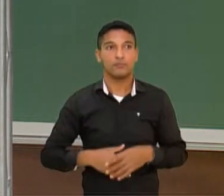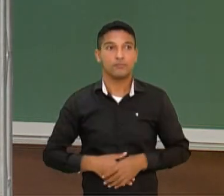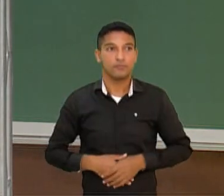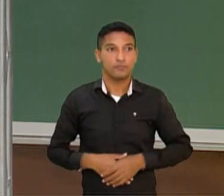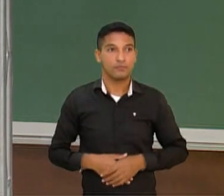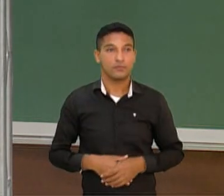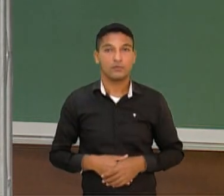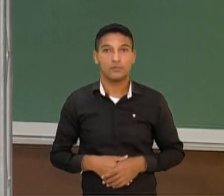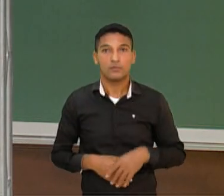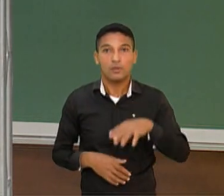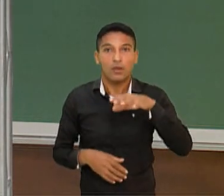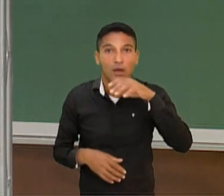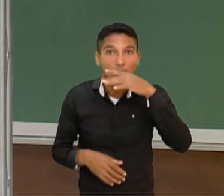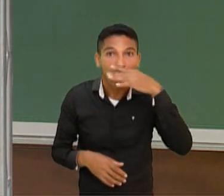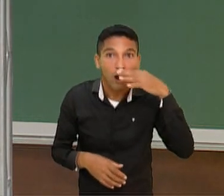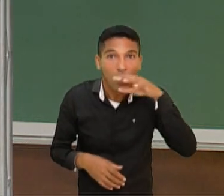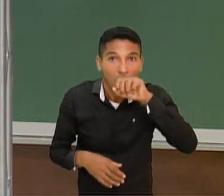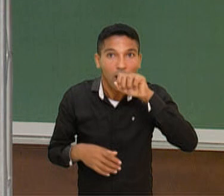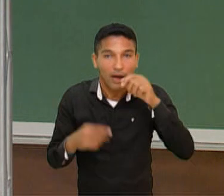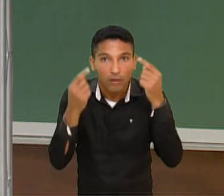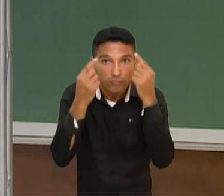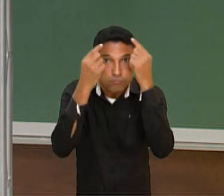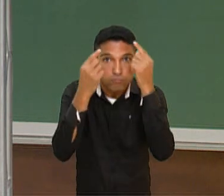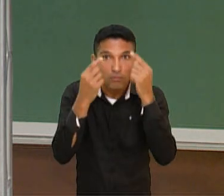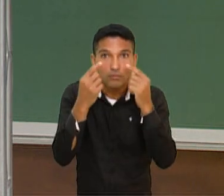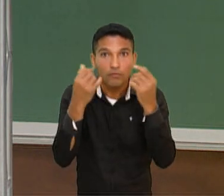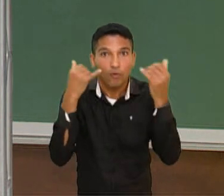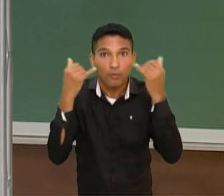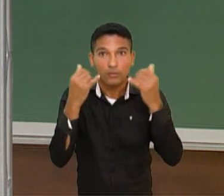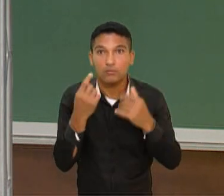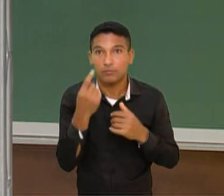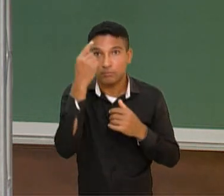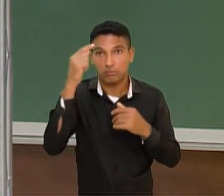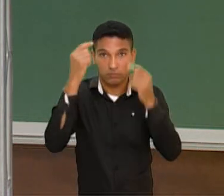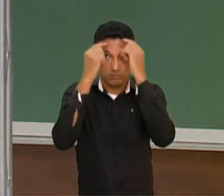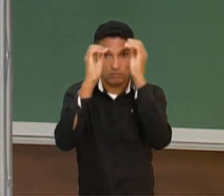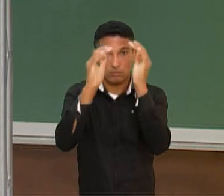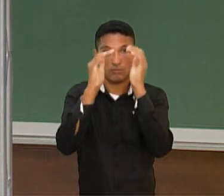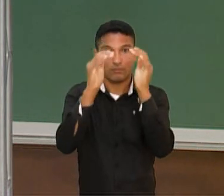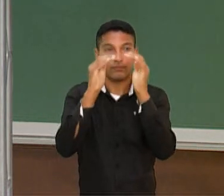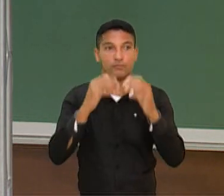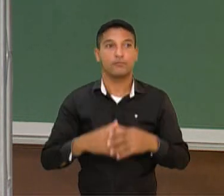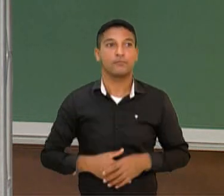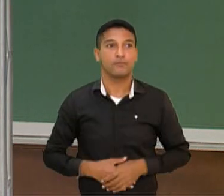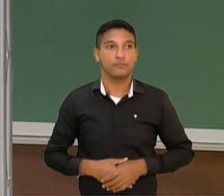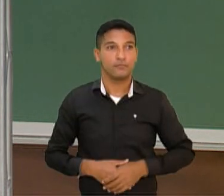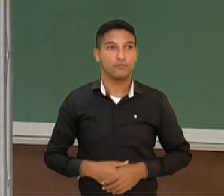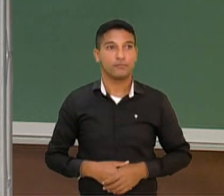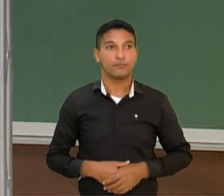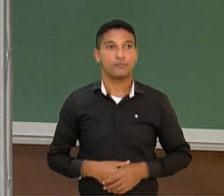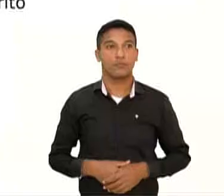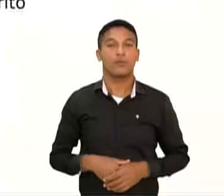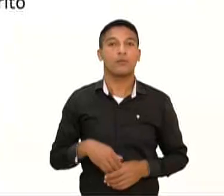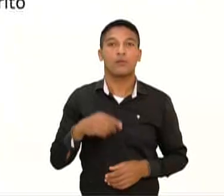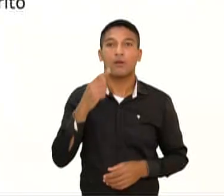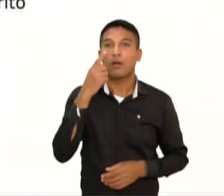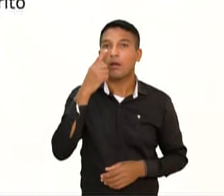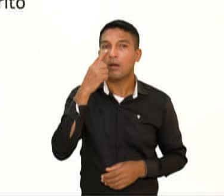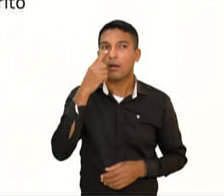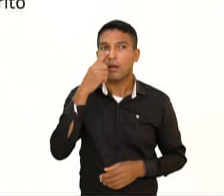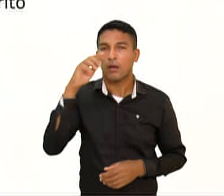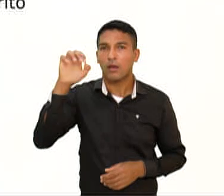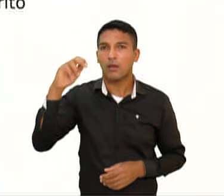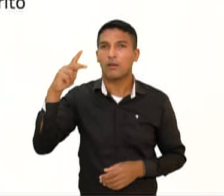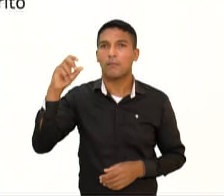as substâncias químicas, perdão, elas vão estar entrando aqui pelas nossas narinas, e aqui no bulbo olfatório, aqui no